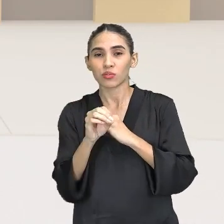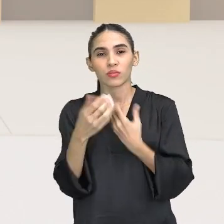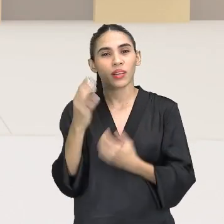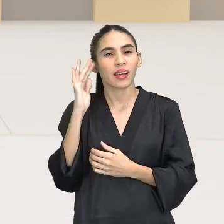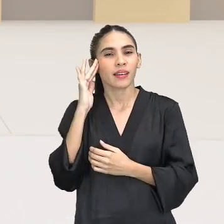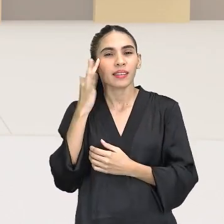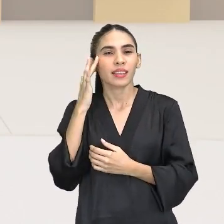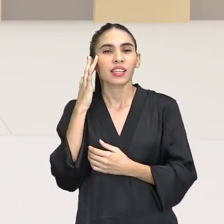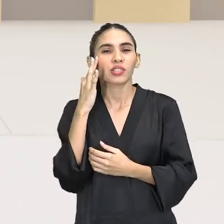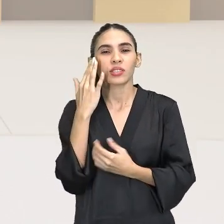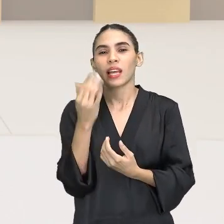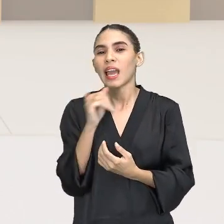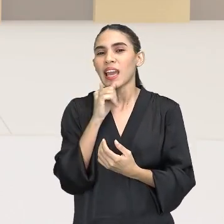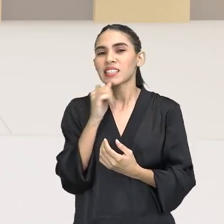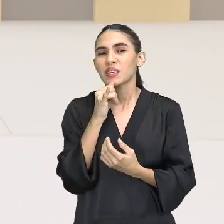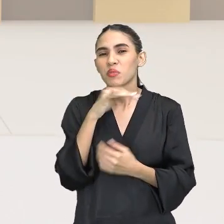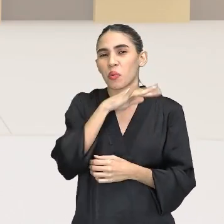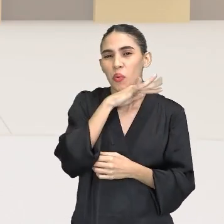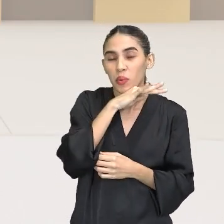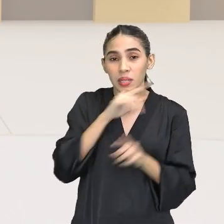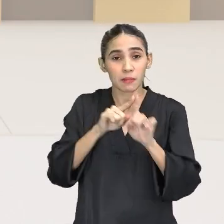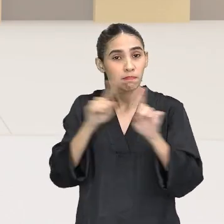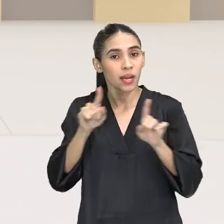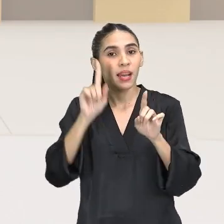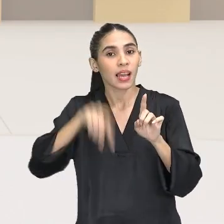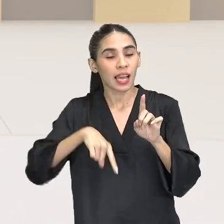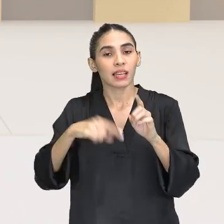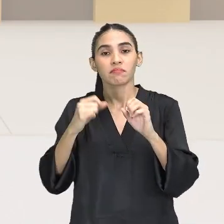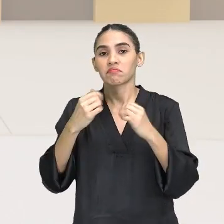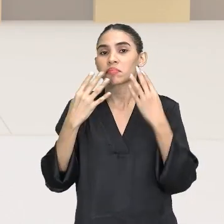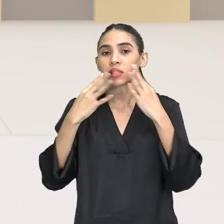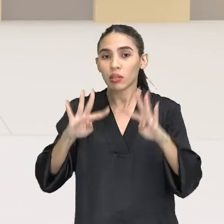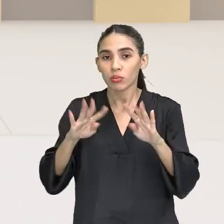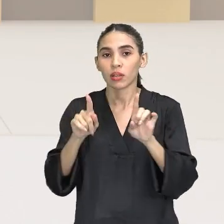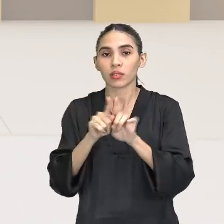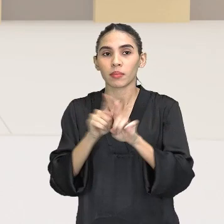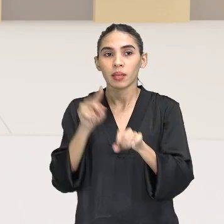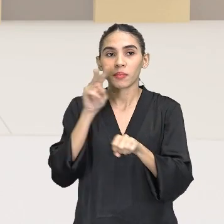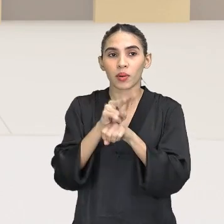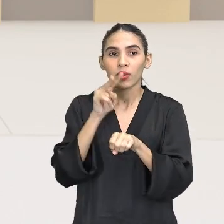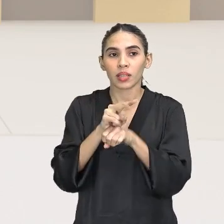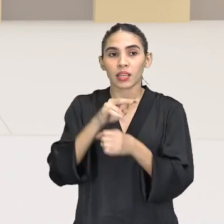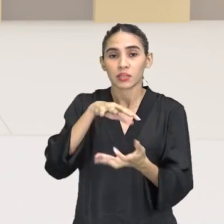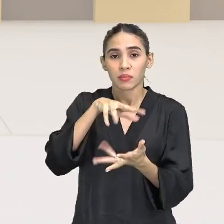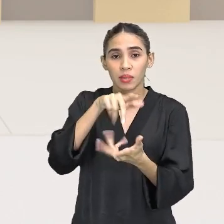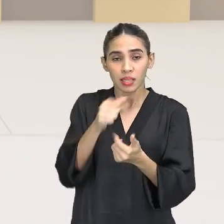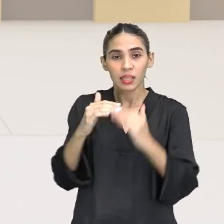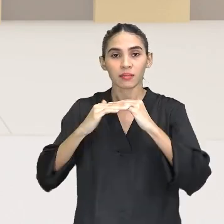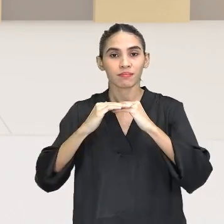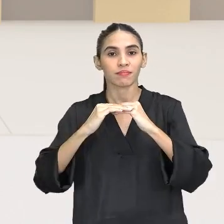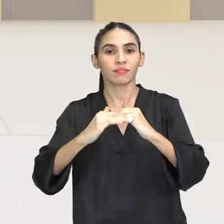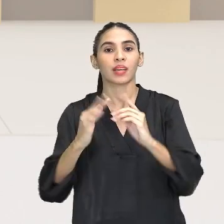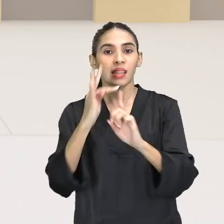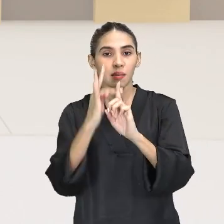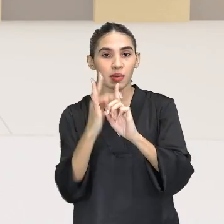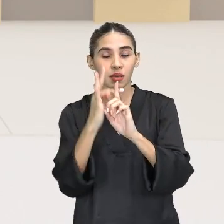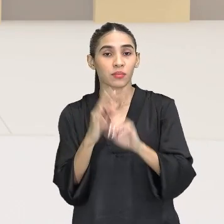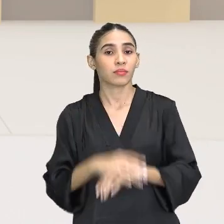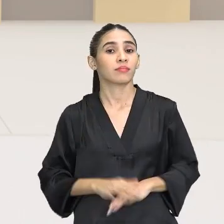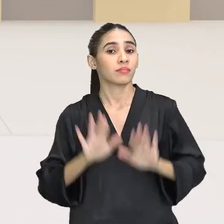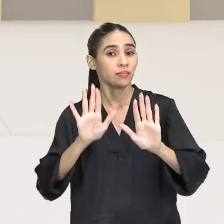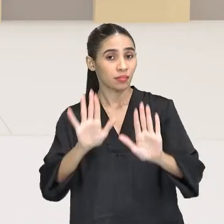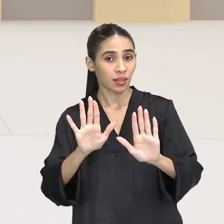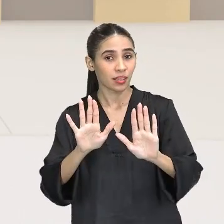algo negativo, né? Mas o efeito estufa ele é algo natural e ele protege aí o nosso planeta, mantém essas temperaturas. Só